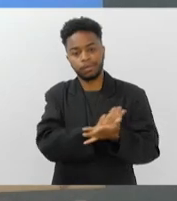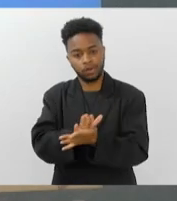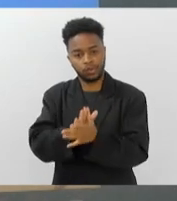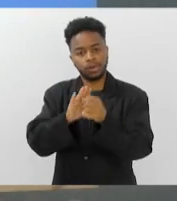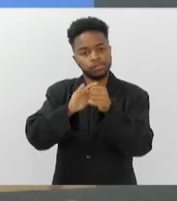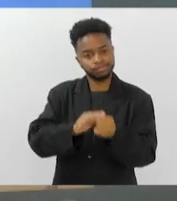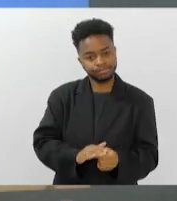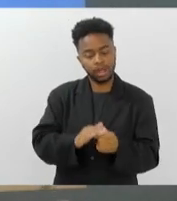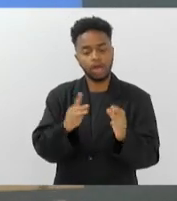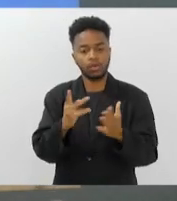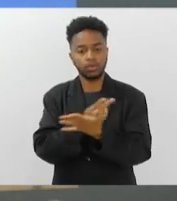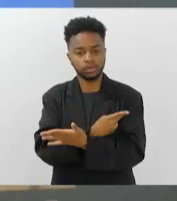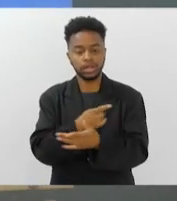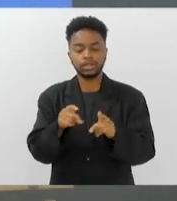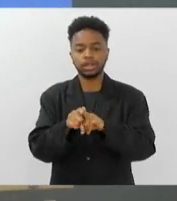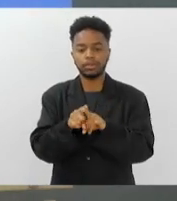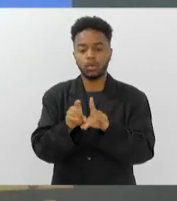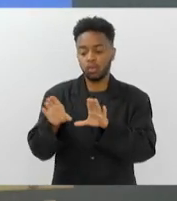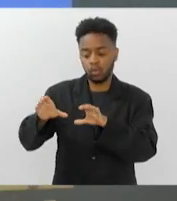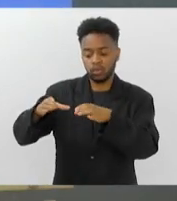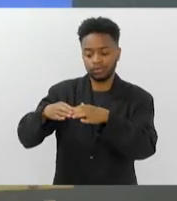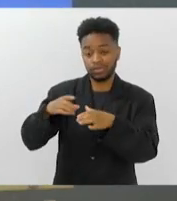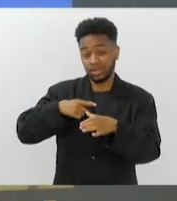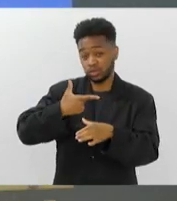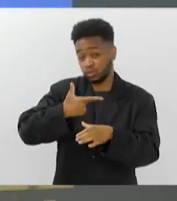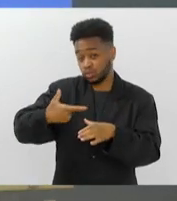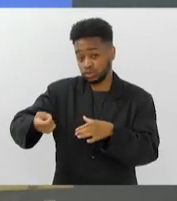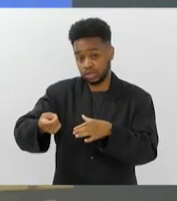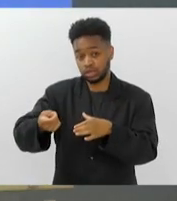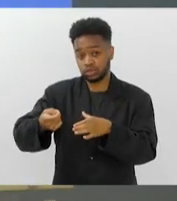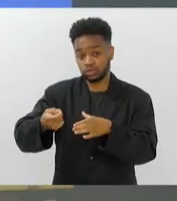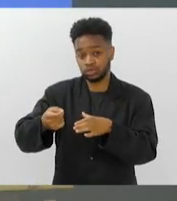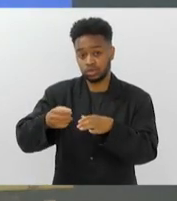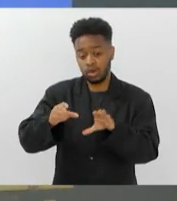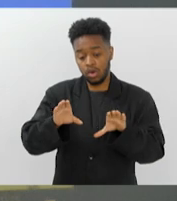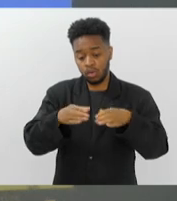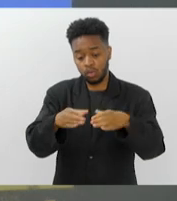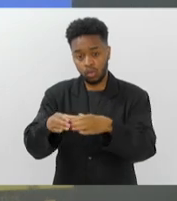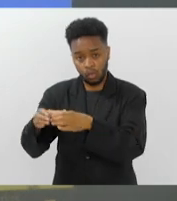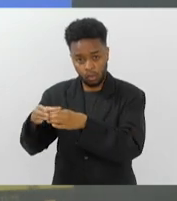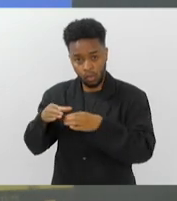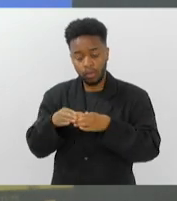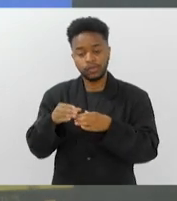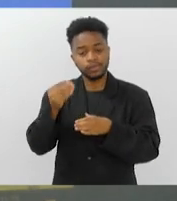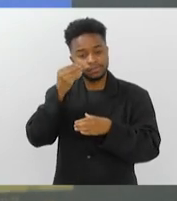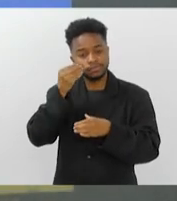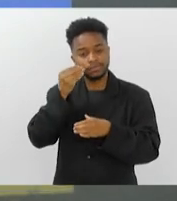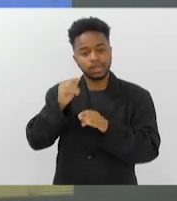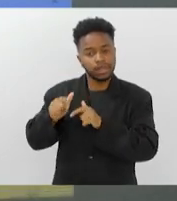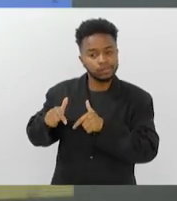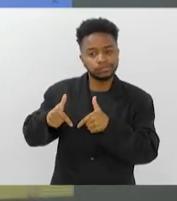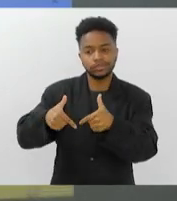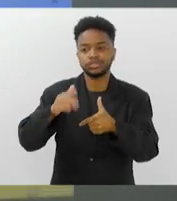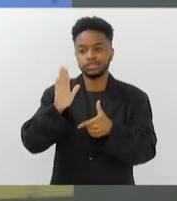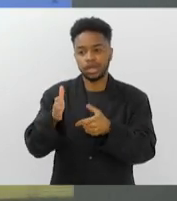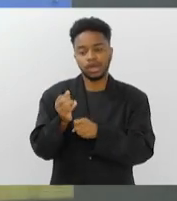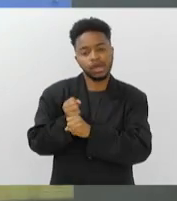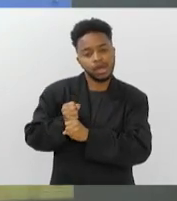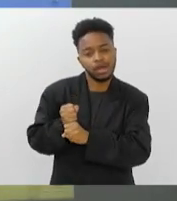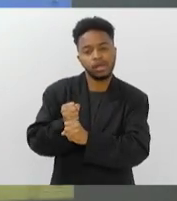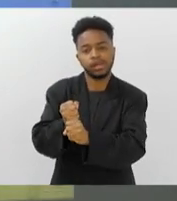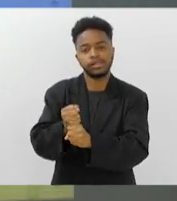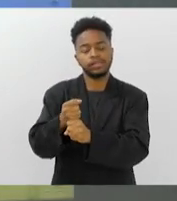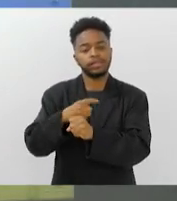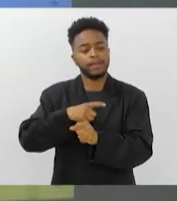coletivo de 200 organizações vem fazendo um trabalho há mais de 21 anos né então é composto como eu já falei vistas representantes de